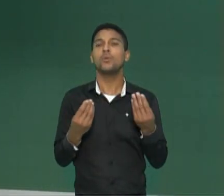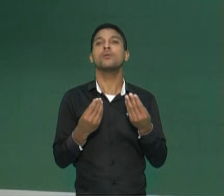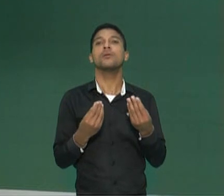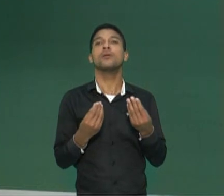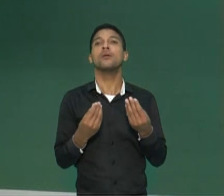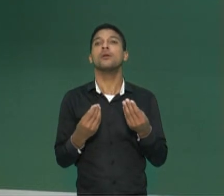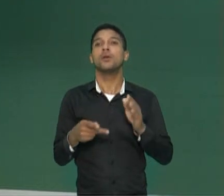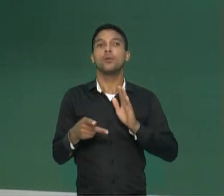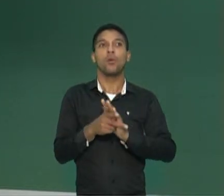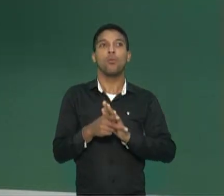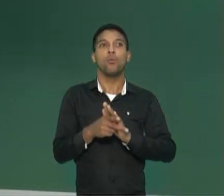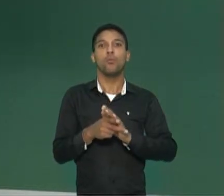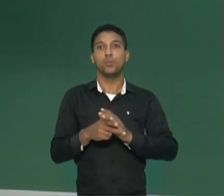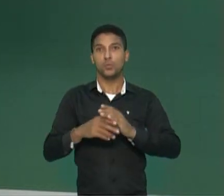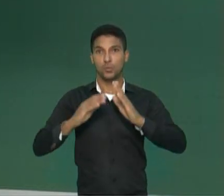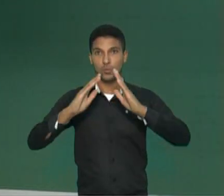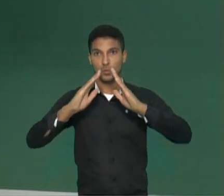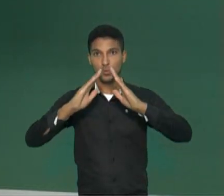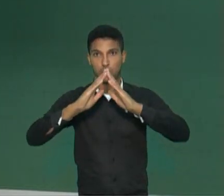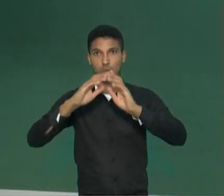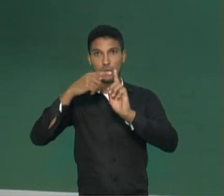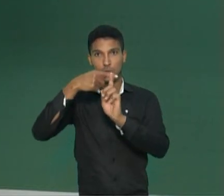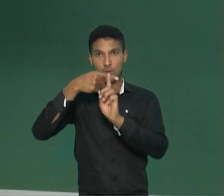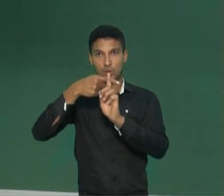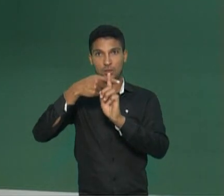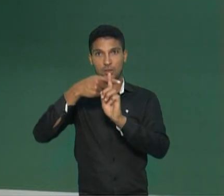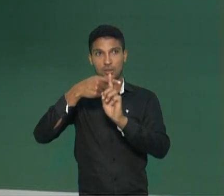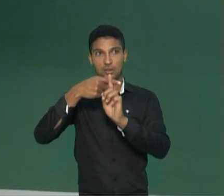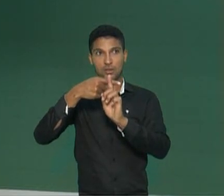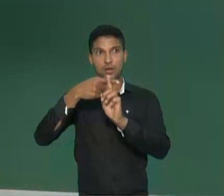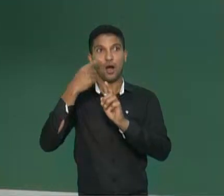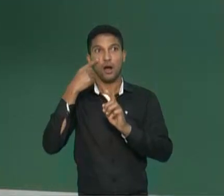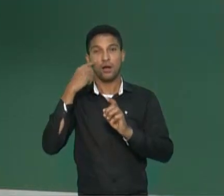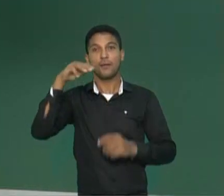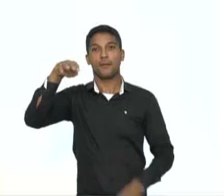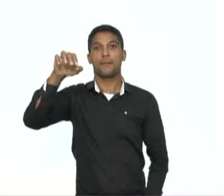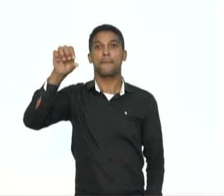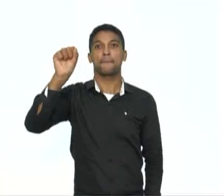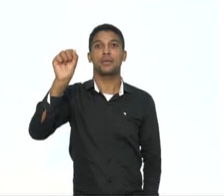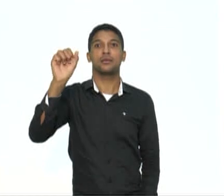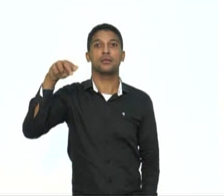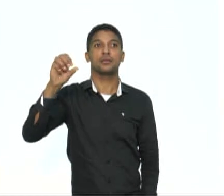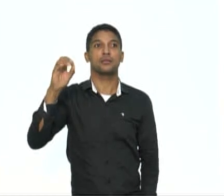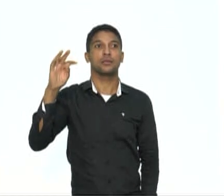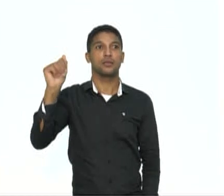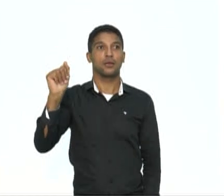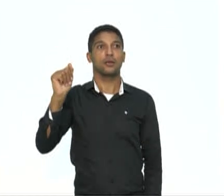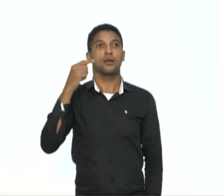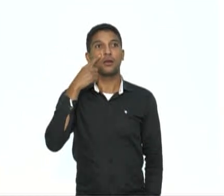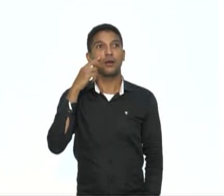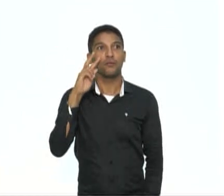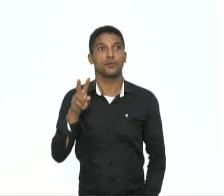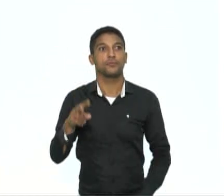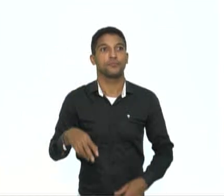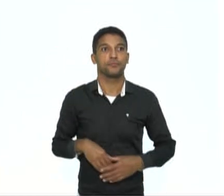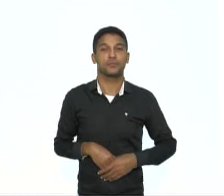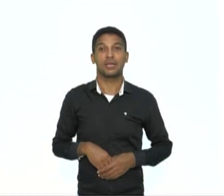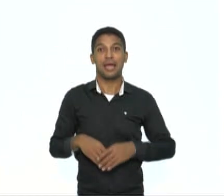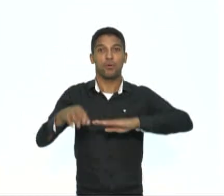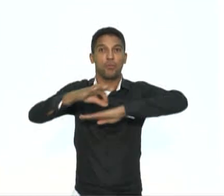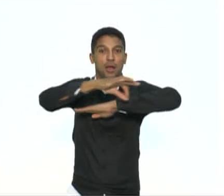ou no Portugal, ali, que foi onde foi dominado pelos árabes, né? Então, o primeiro nome, né, da arquitetura